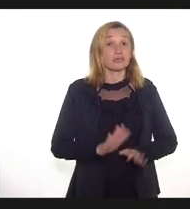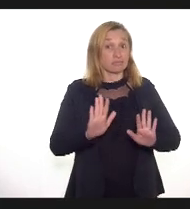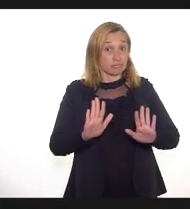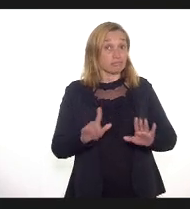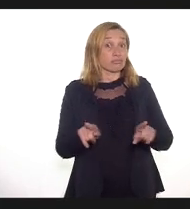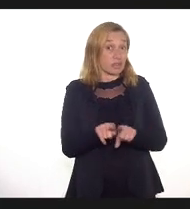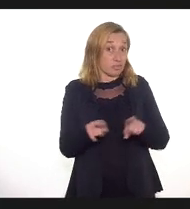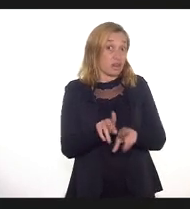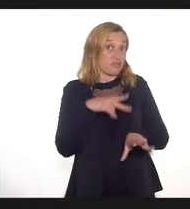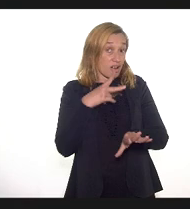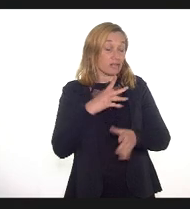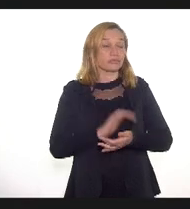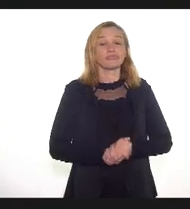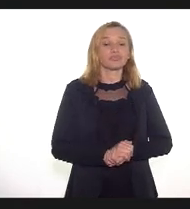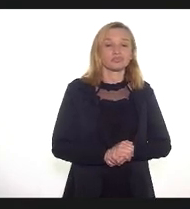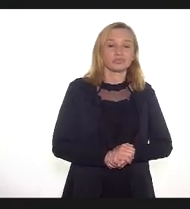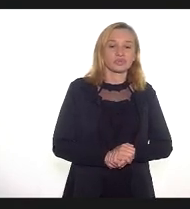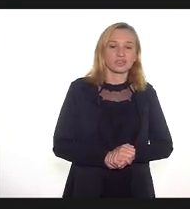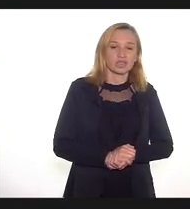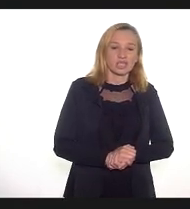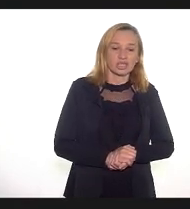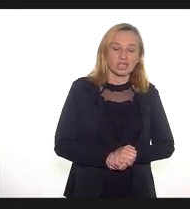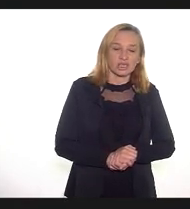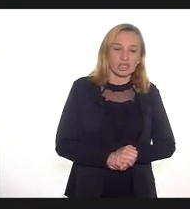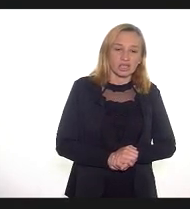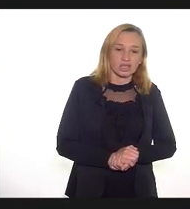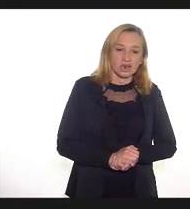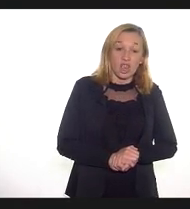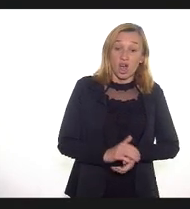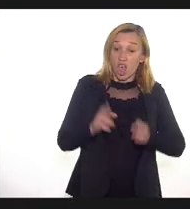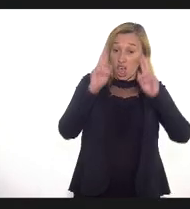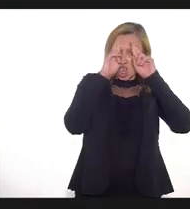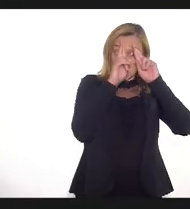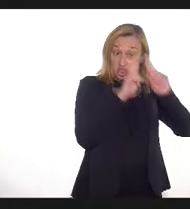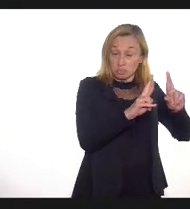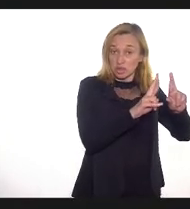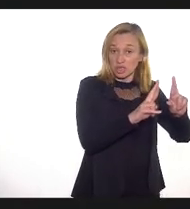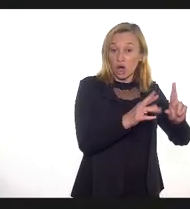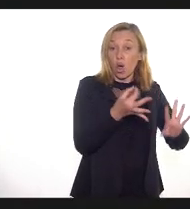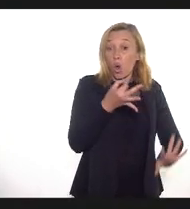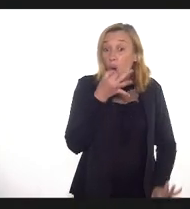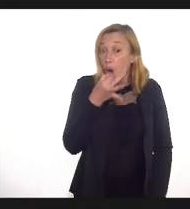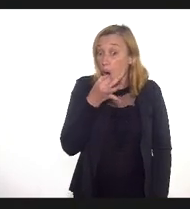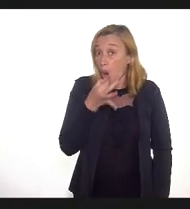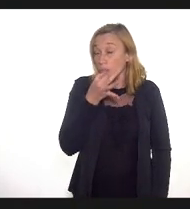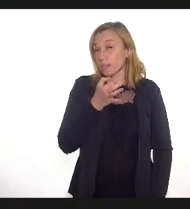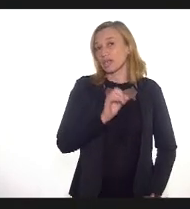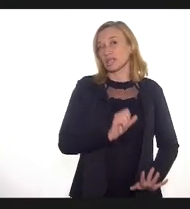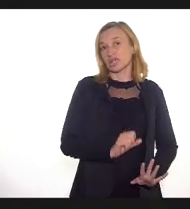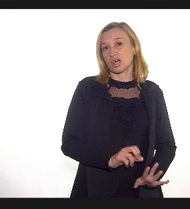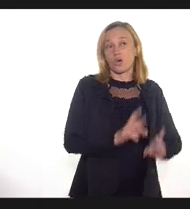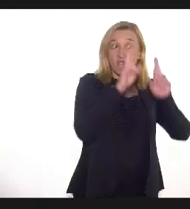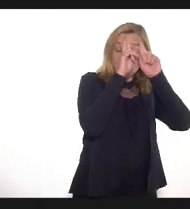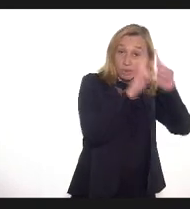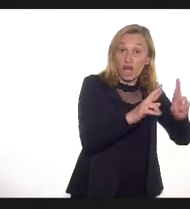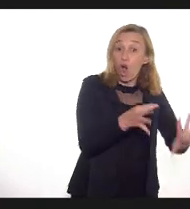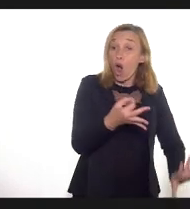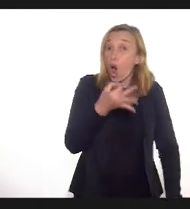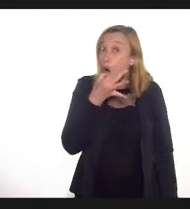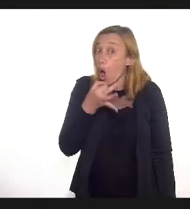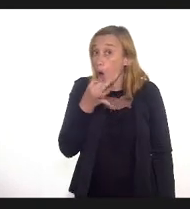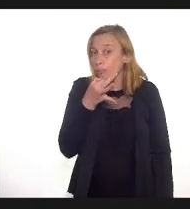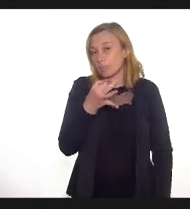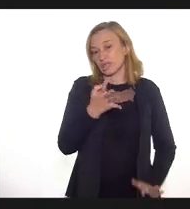Aliás, eu não posso respeitar a opinião. Opinião, é bom que eu reforce isso.